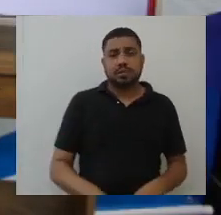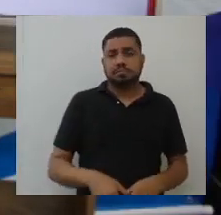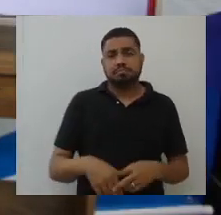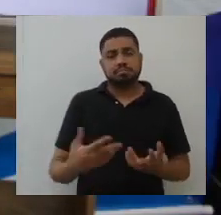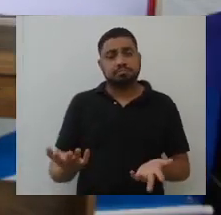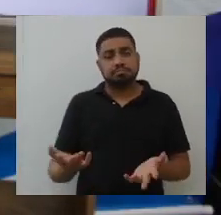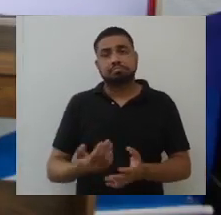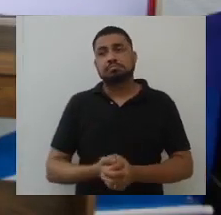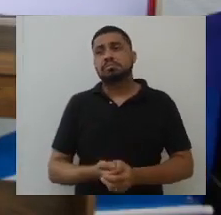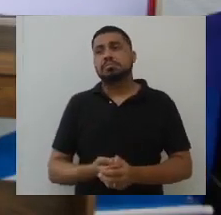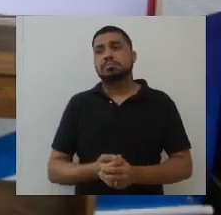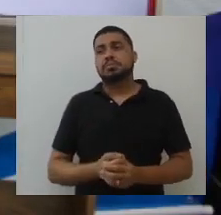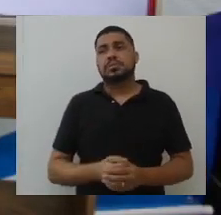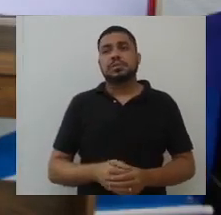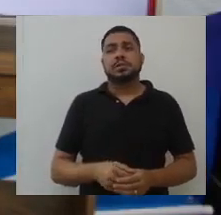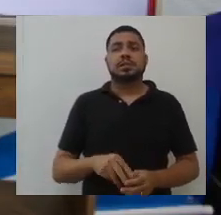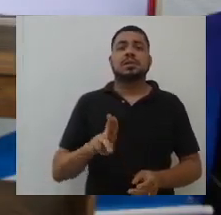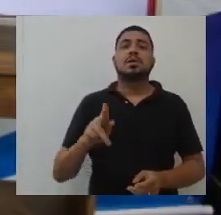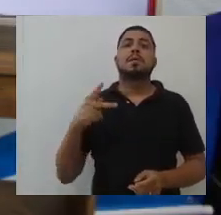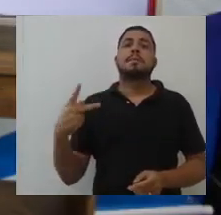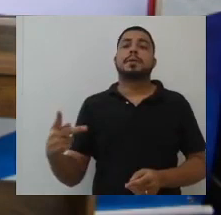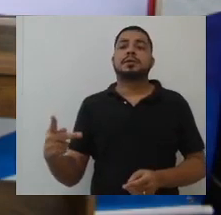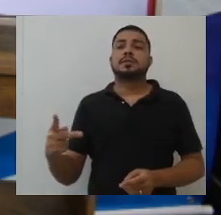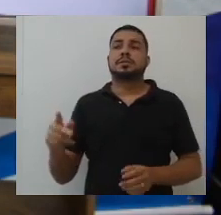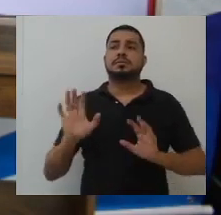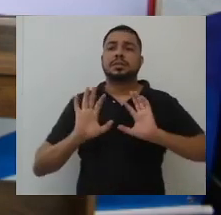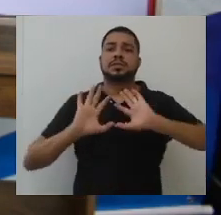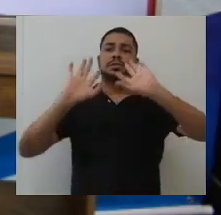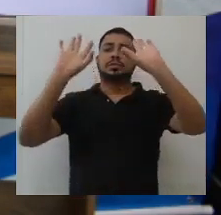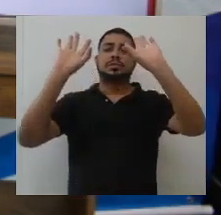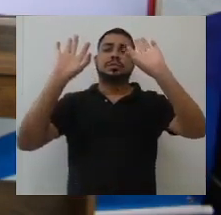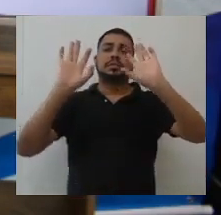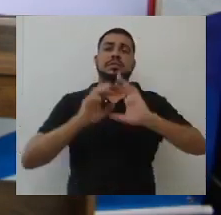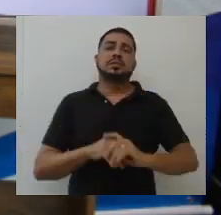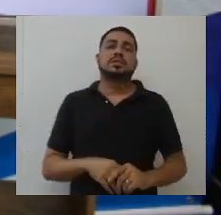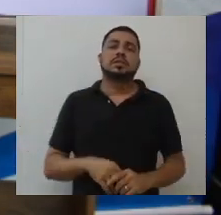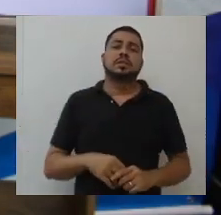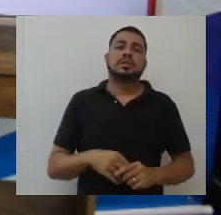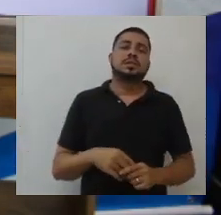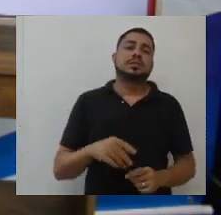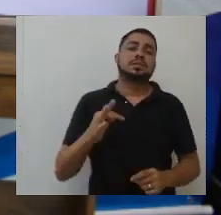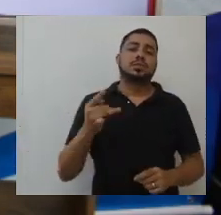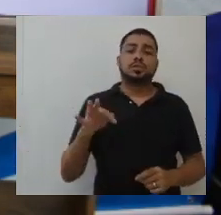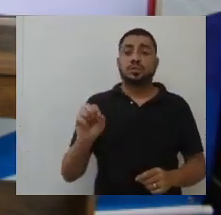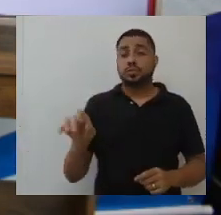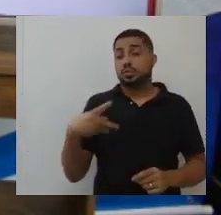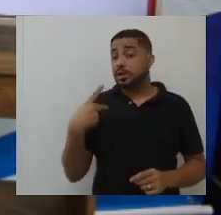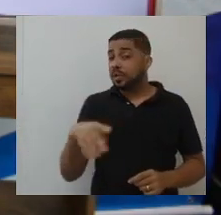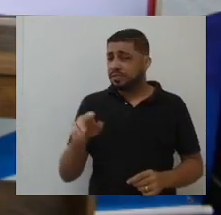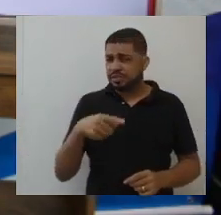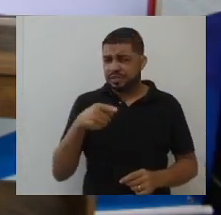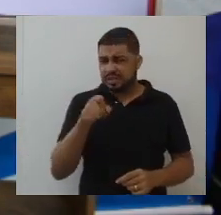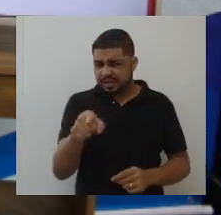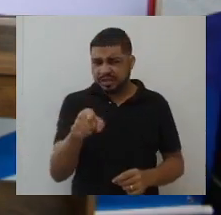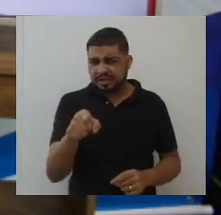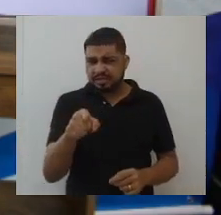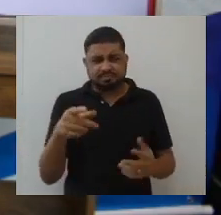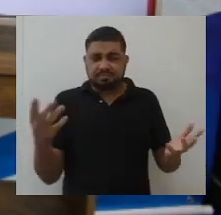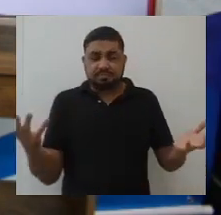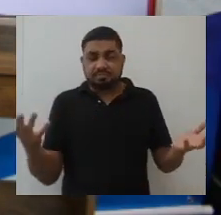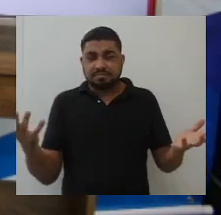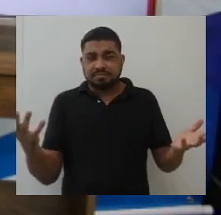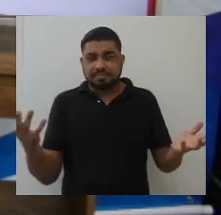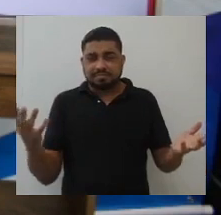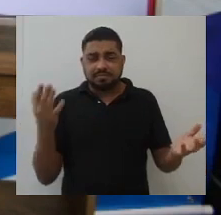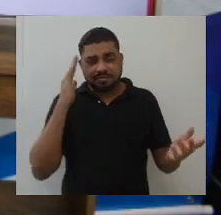né? Up passa uma ideia de pra cima, né? To you, pra você. Está pra cima, você, what?